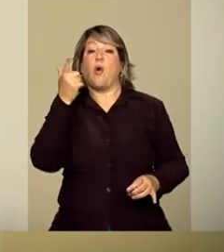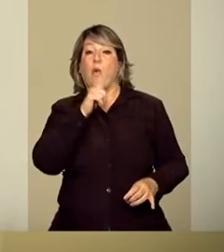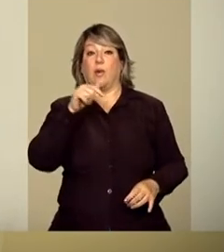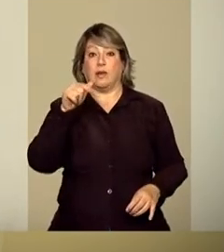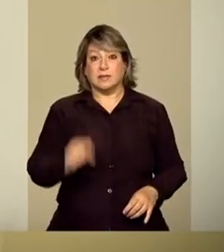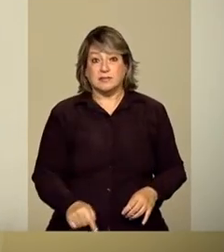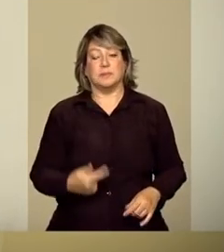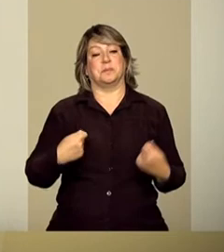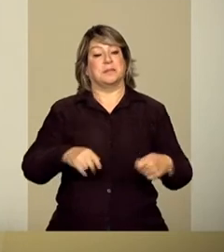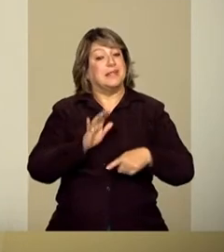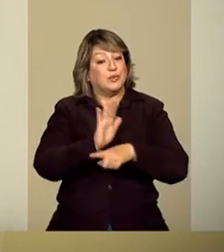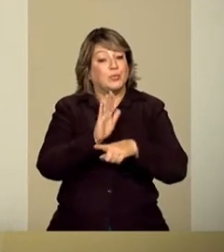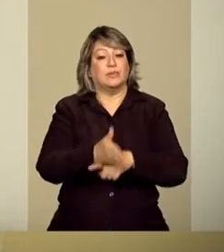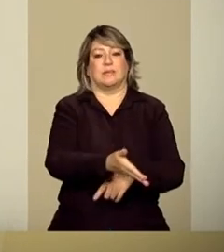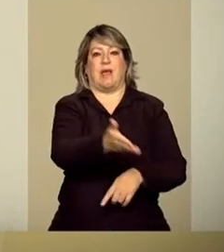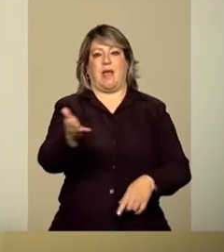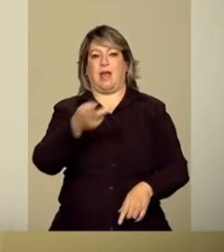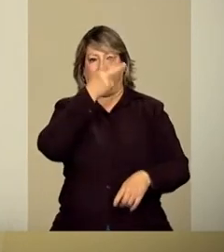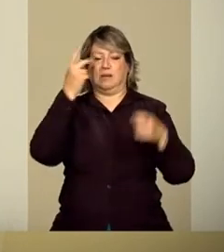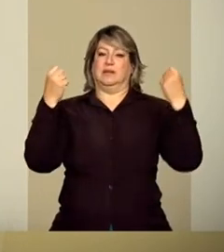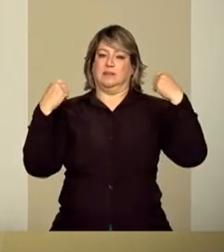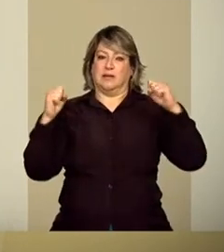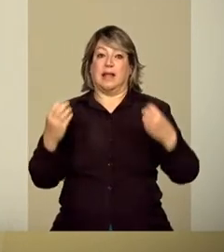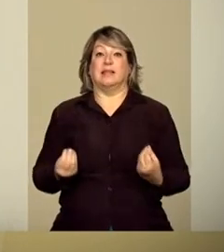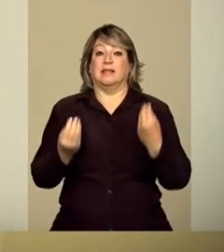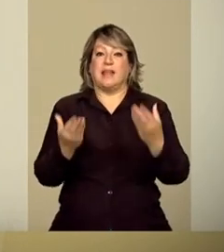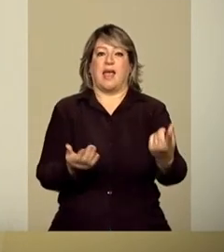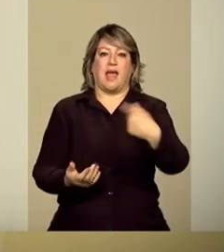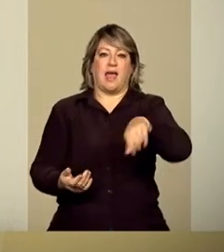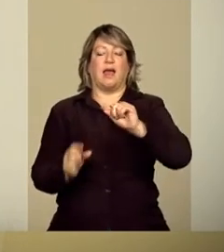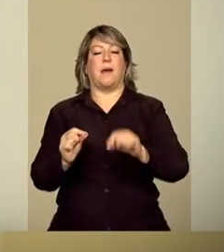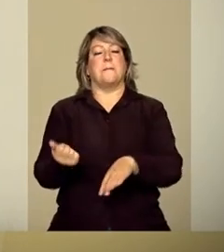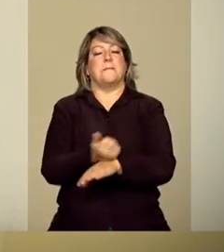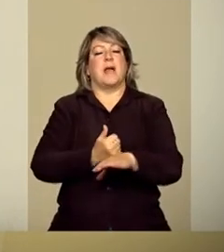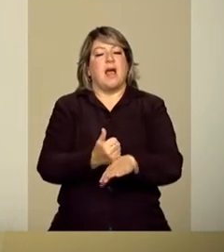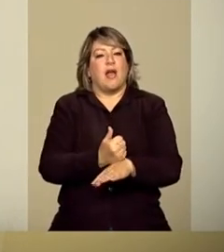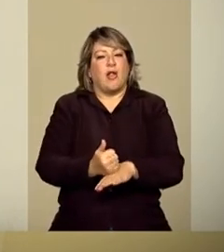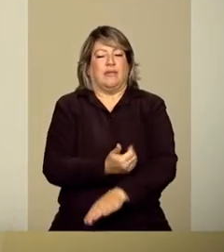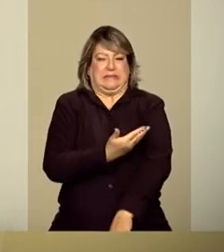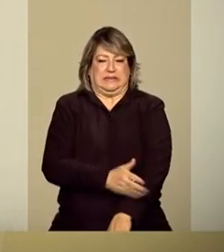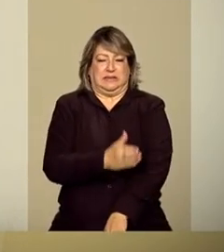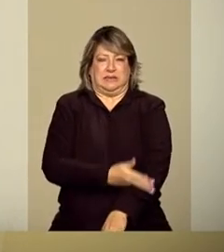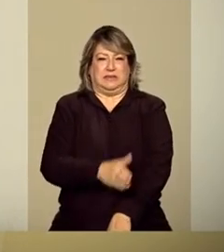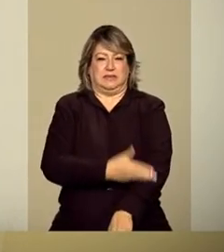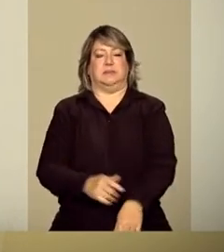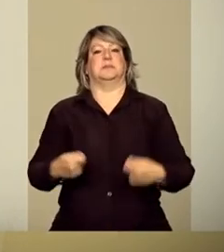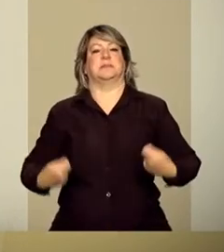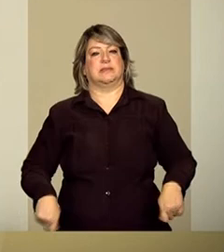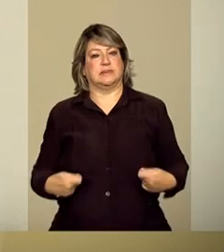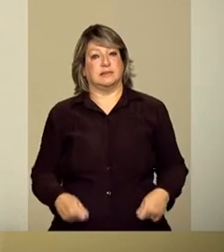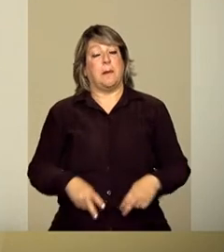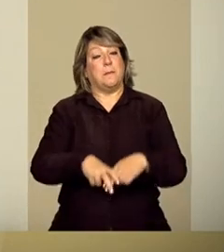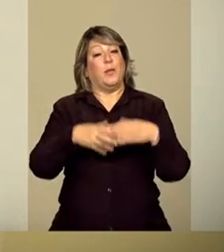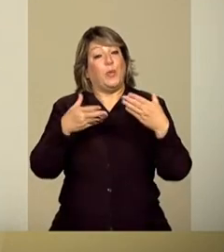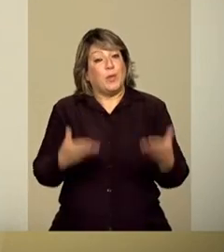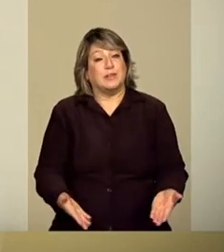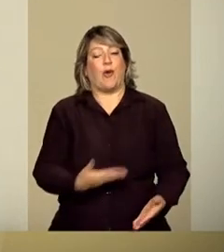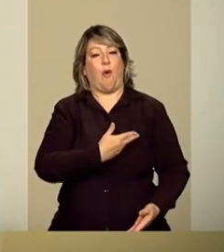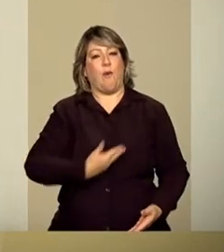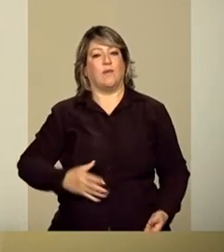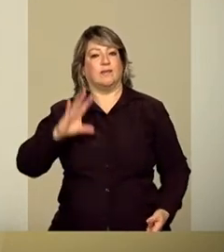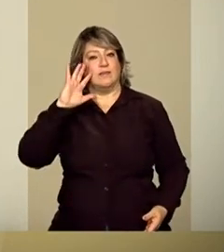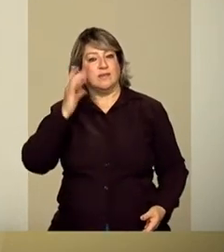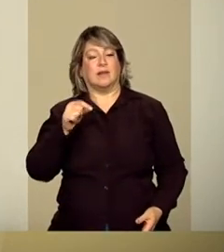precisamos apoiar nossos atletas e oferecer a eles as melhores condições de treinamento. Foi para isso que lançamos o Plano